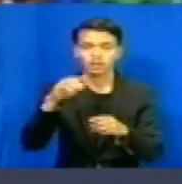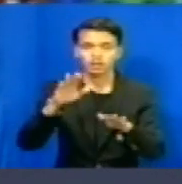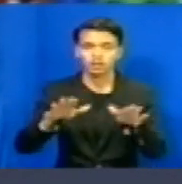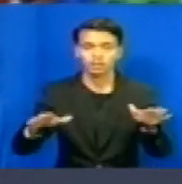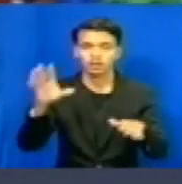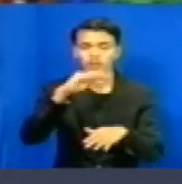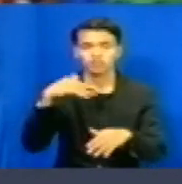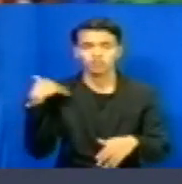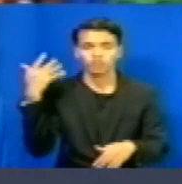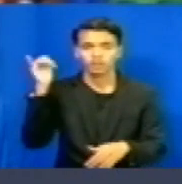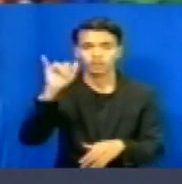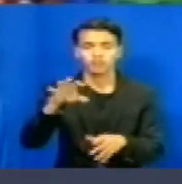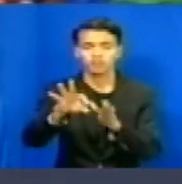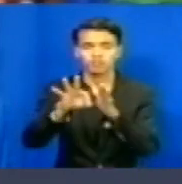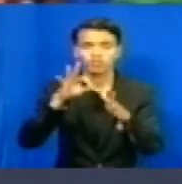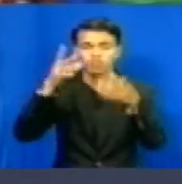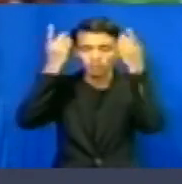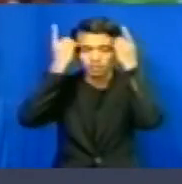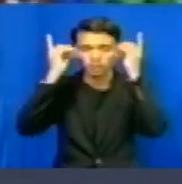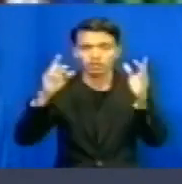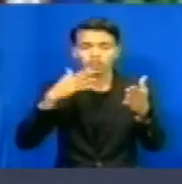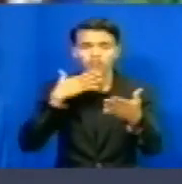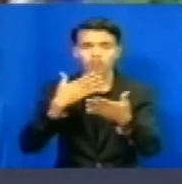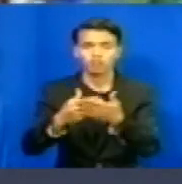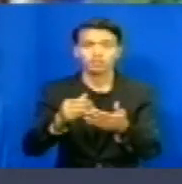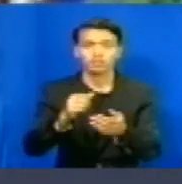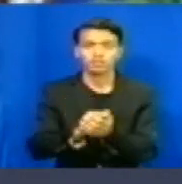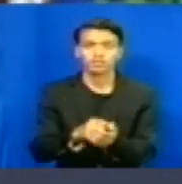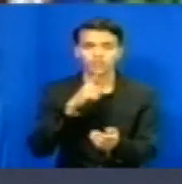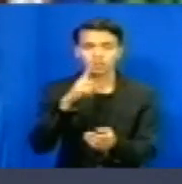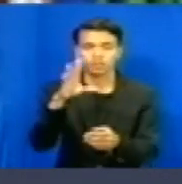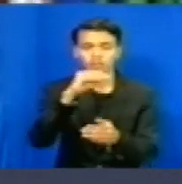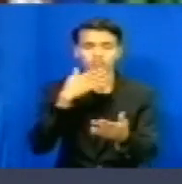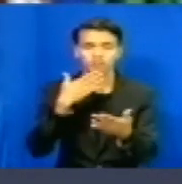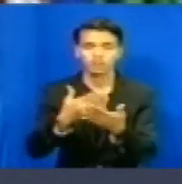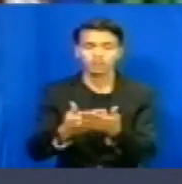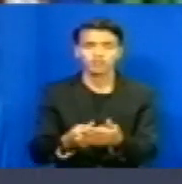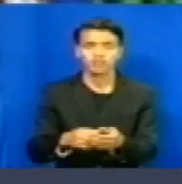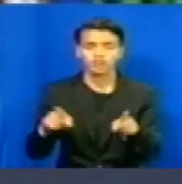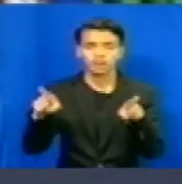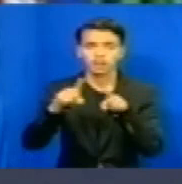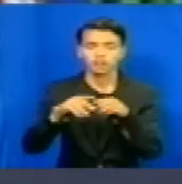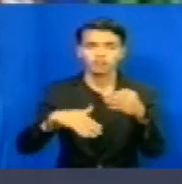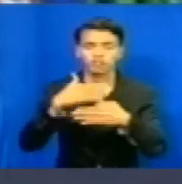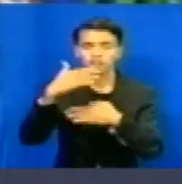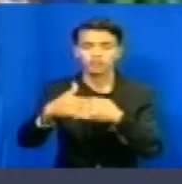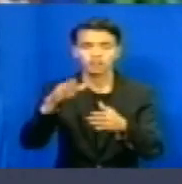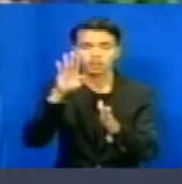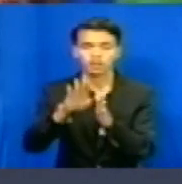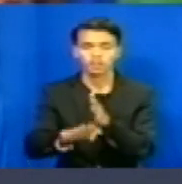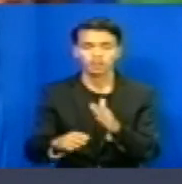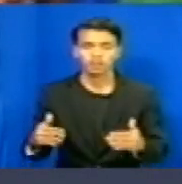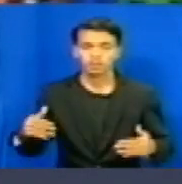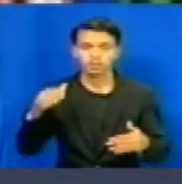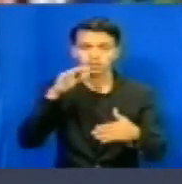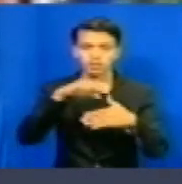ngofo insasira bele foto decision ne be maklos no siguru hanesan pasu ida basira atau bele redus kaben sedu no sin dua